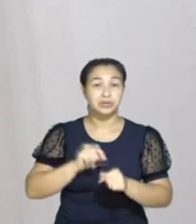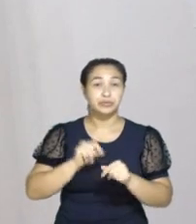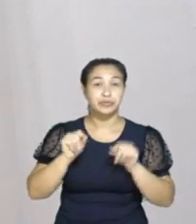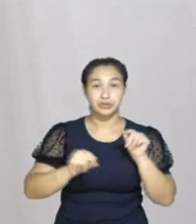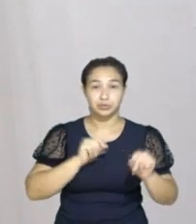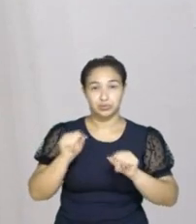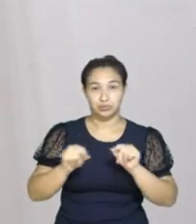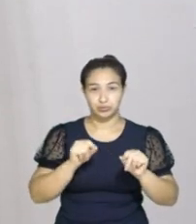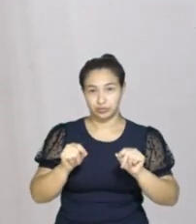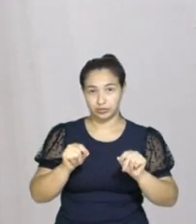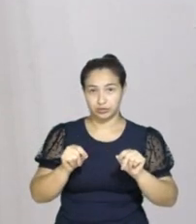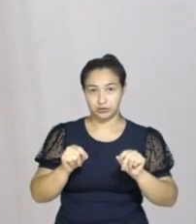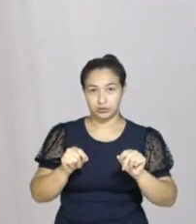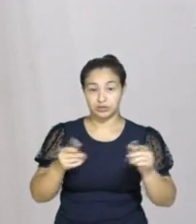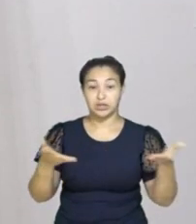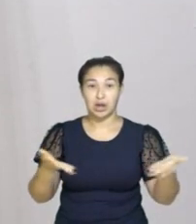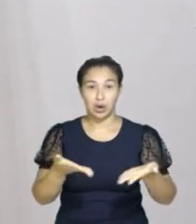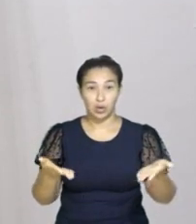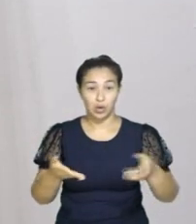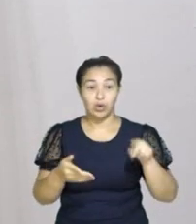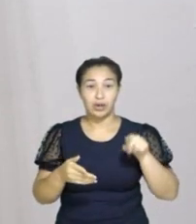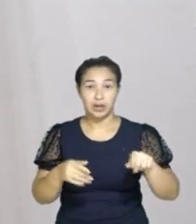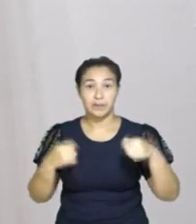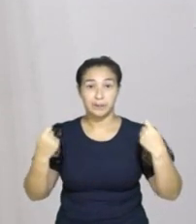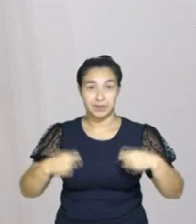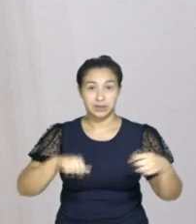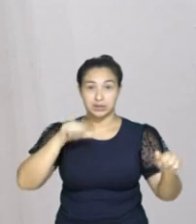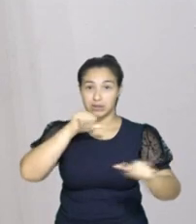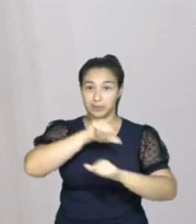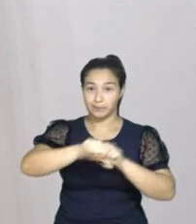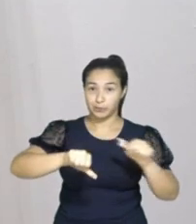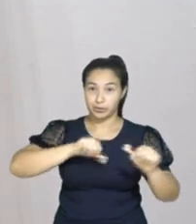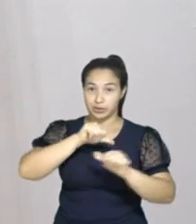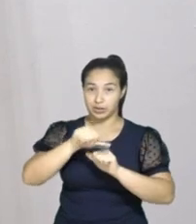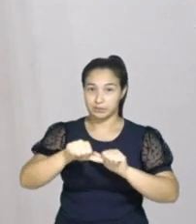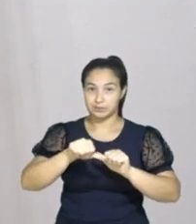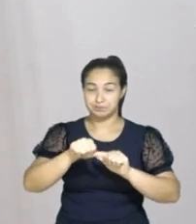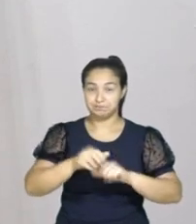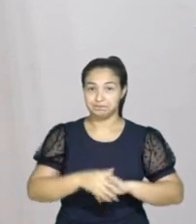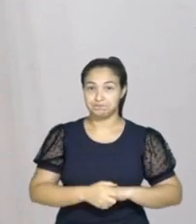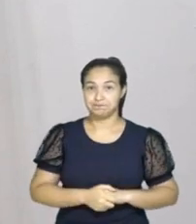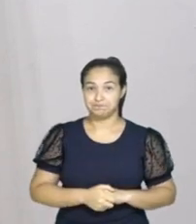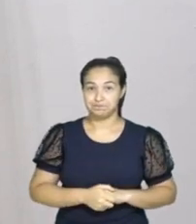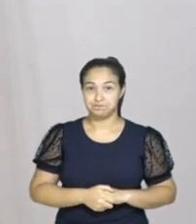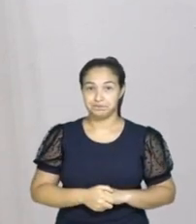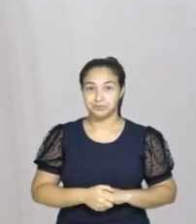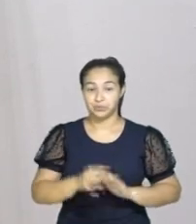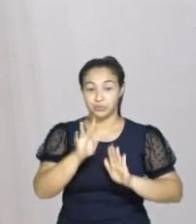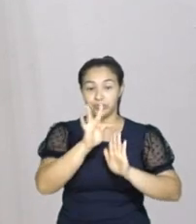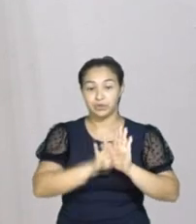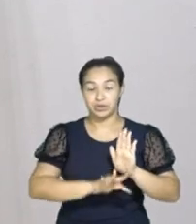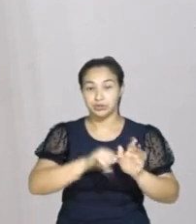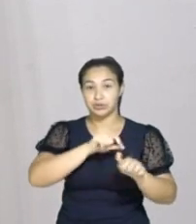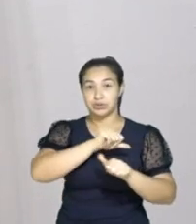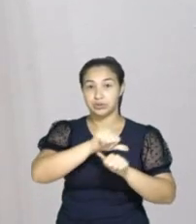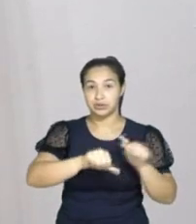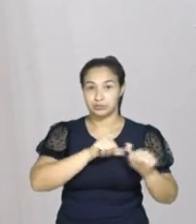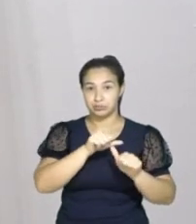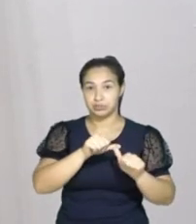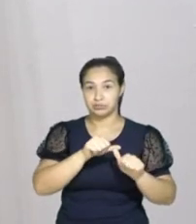que o atual governo precisa corrigir o texto da reforma